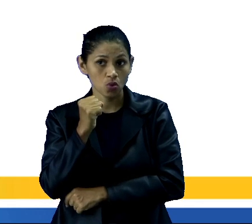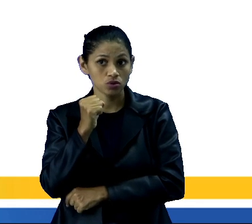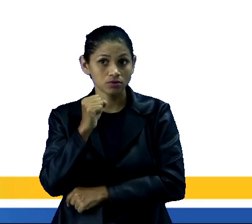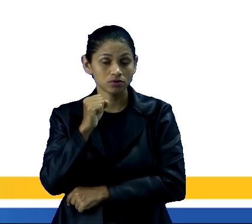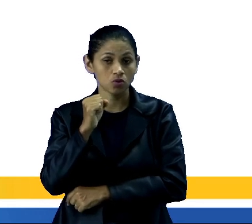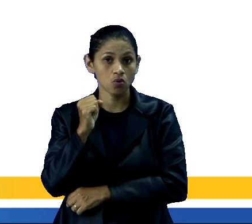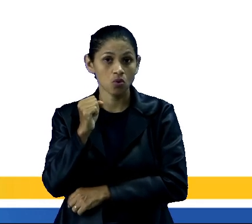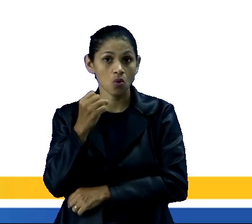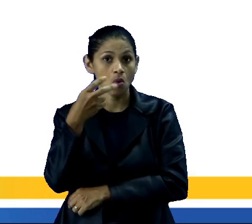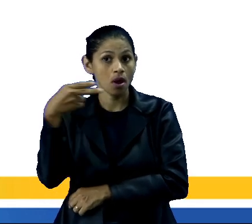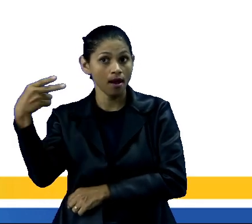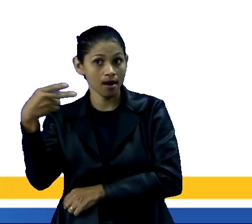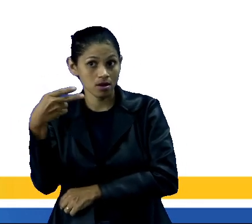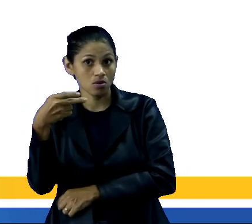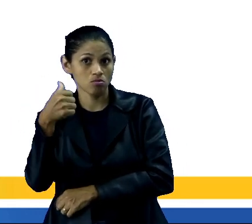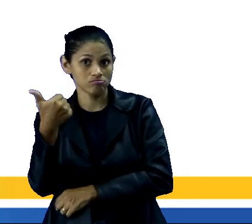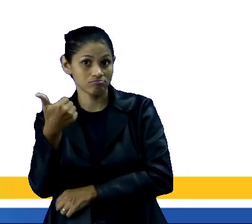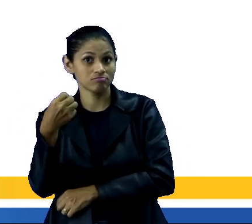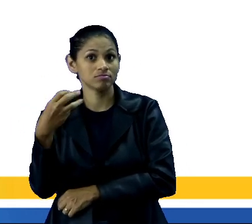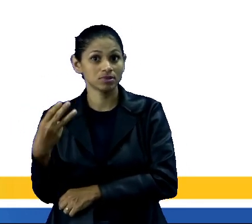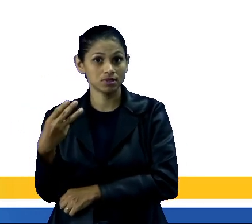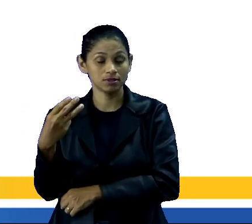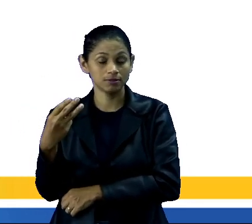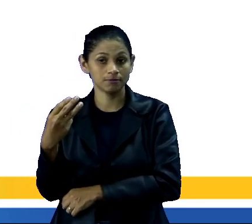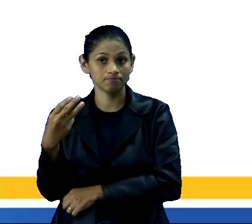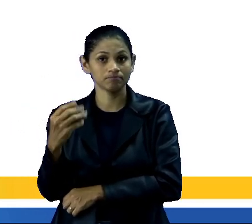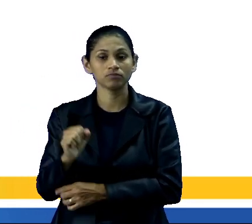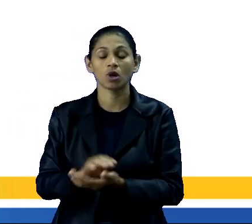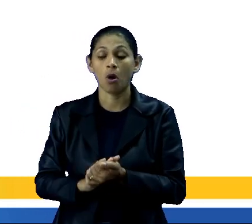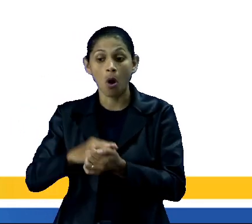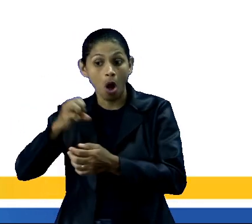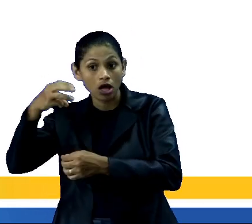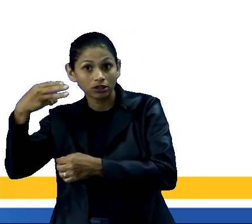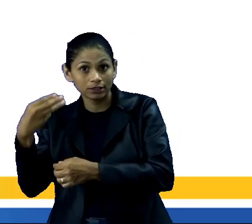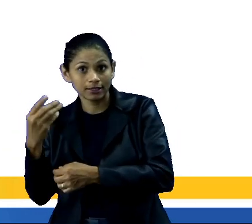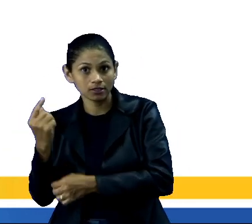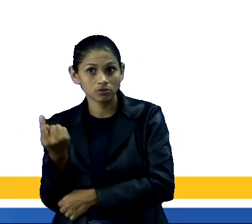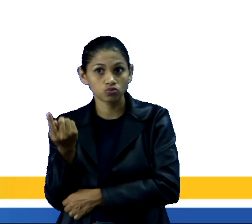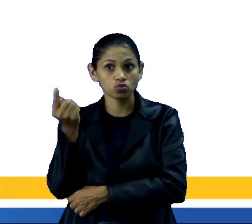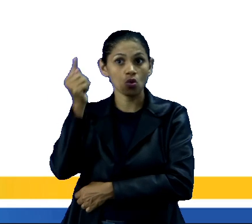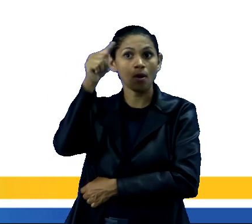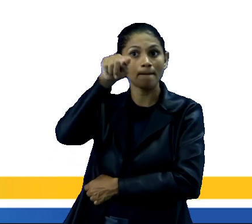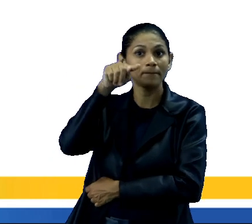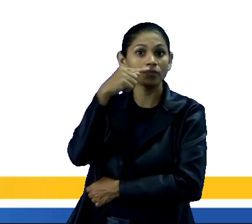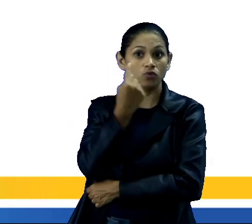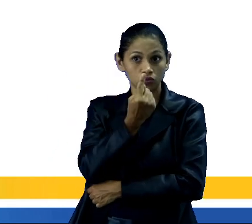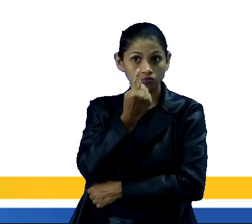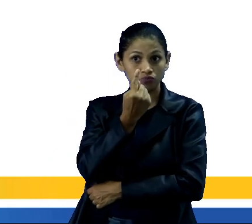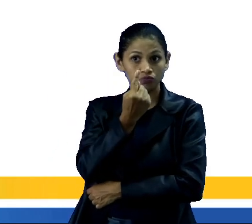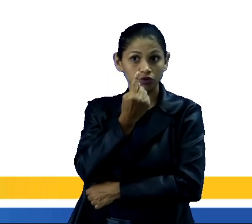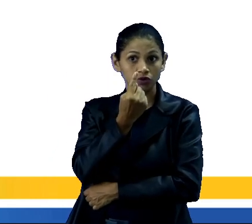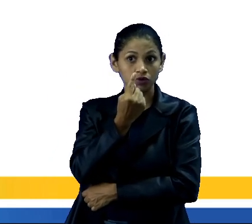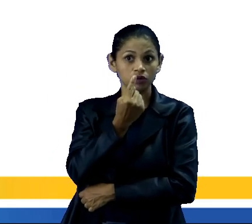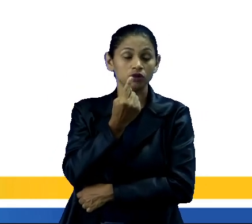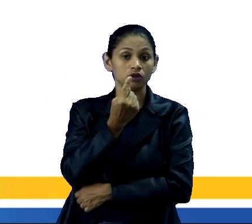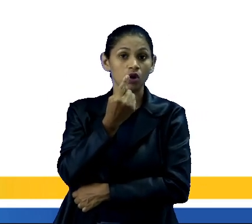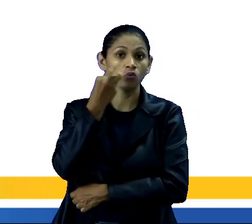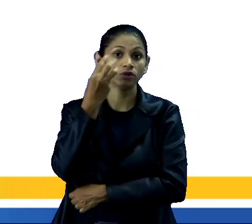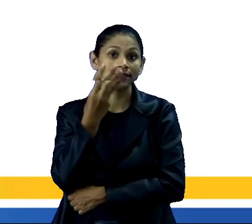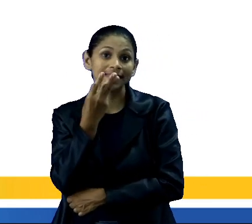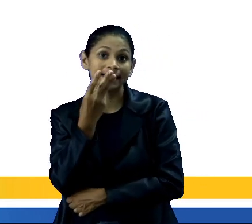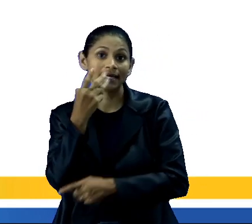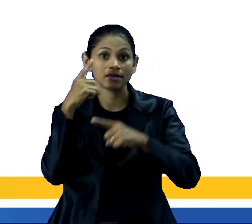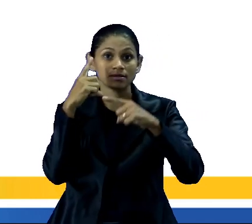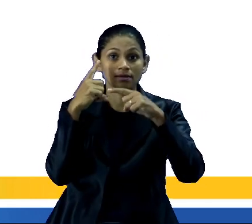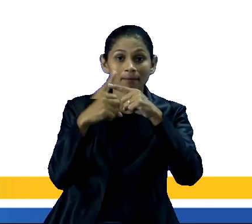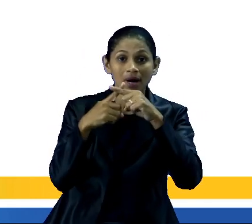E aí nós temos a outra parcela 3 mais 2, que dá 5, com 1 que estava lá em cima, 6. E o